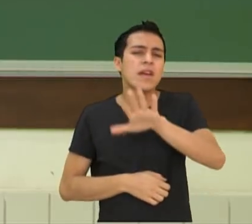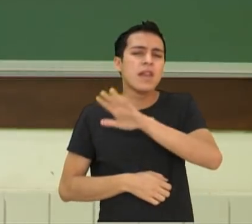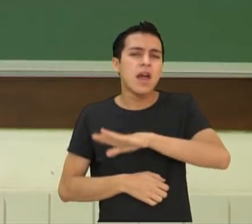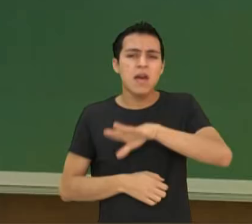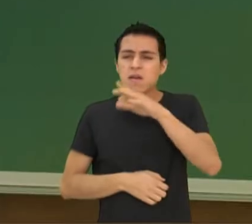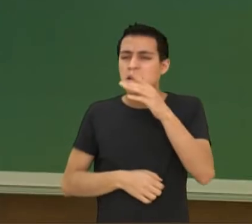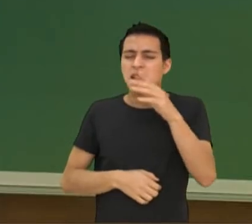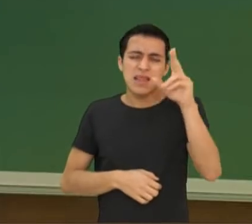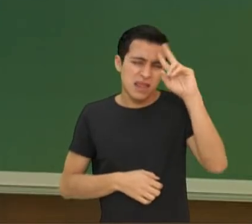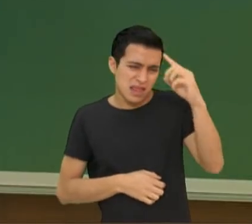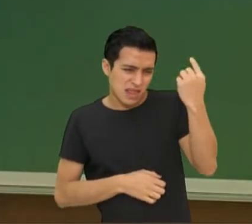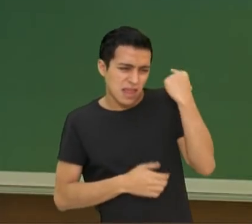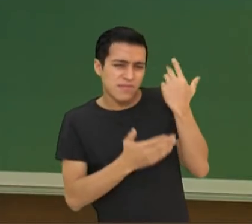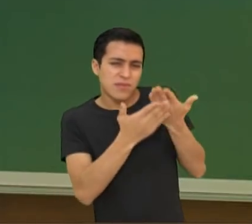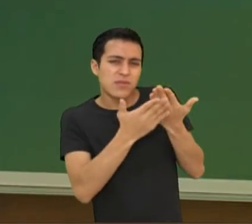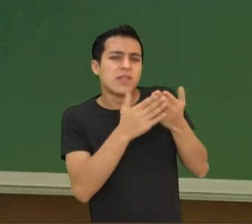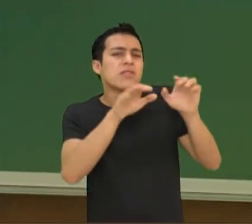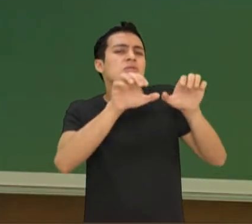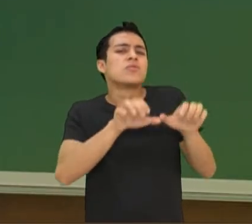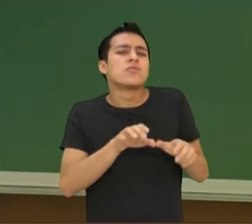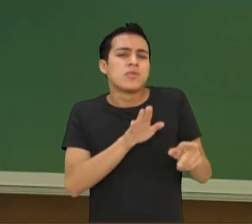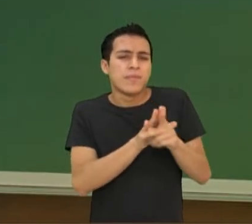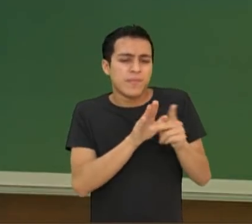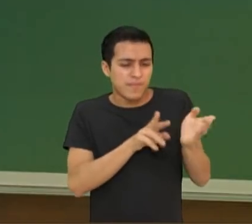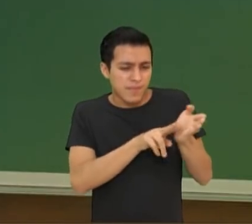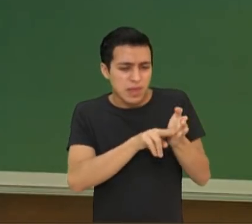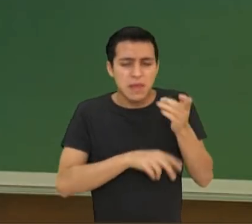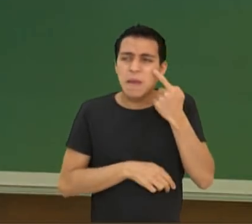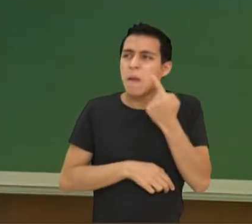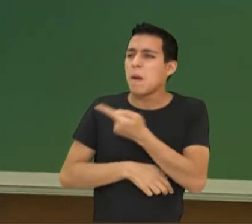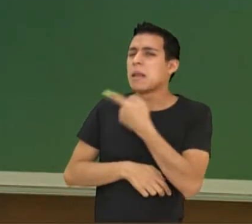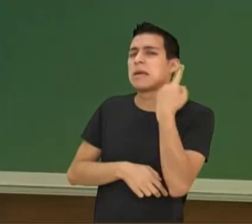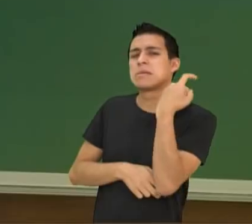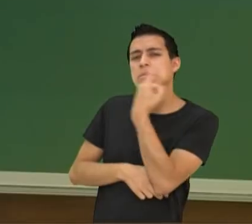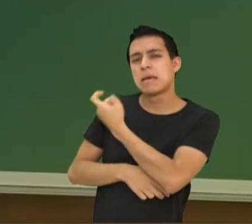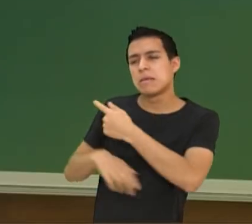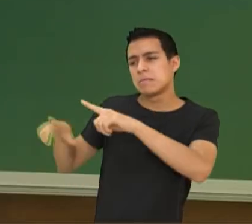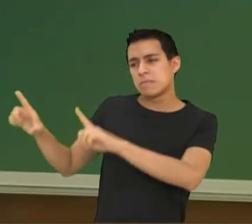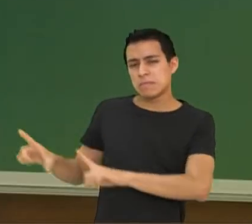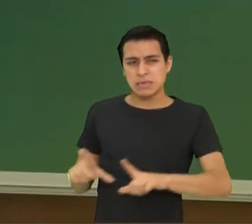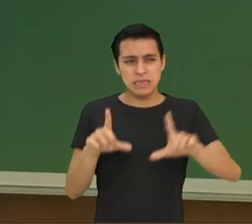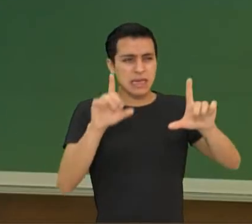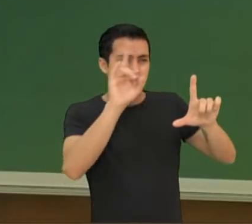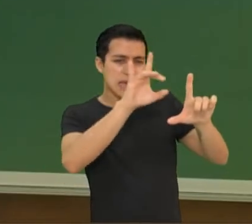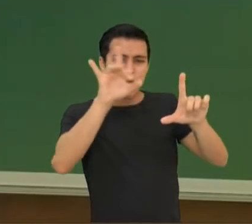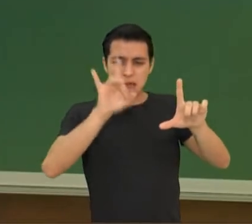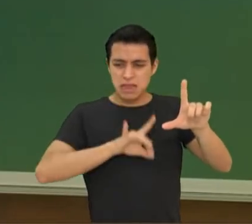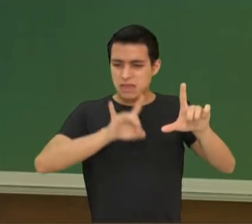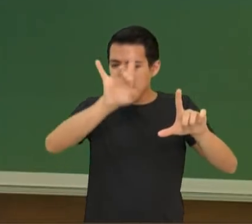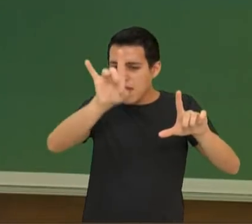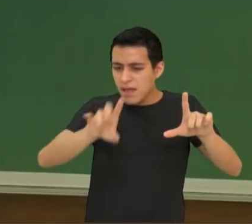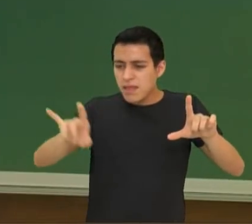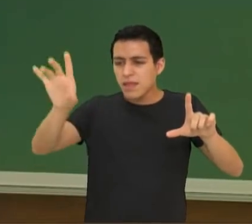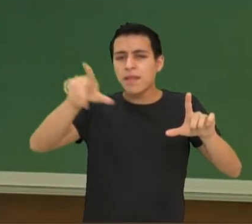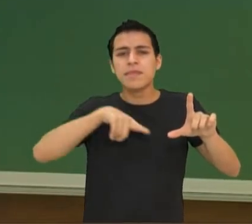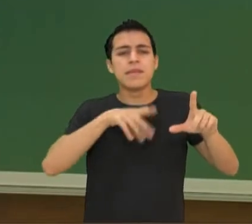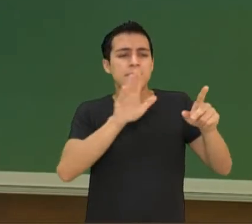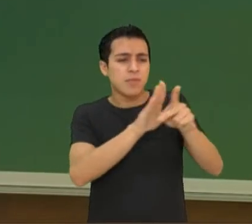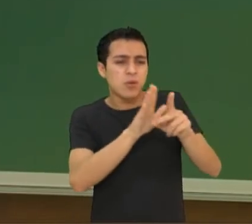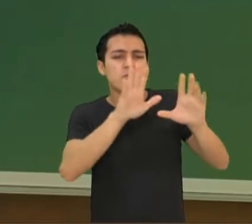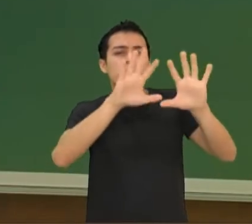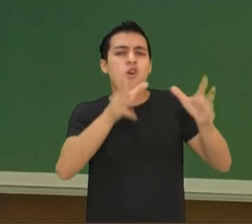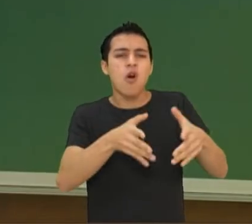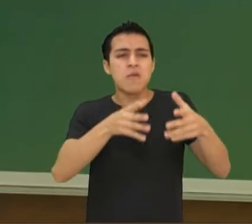Lembra que a gente viu os tipos morfológicos das bactérias? Então, olha que interessante, né? Cada espécie de bactéria tem o seu